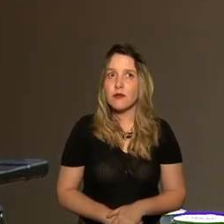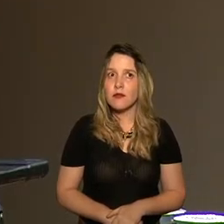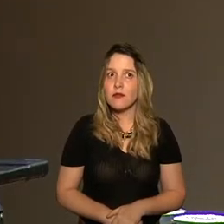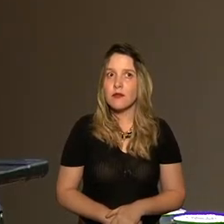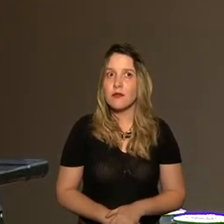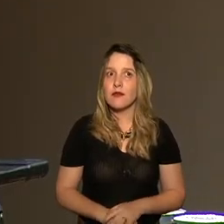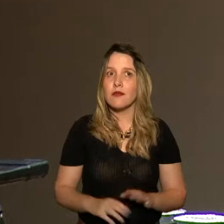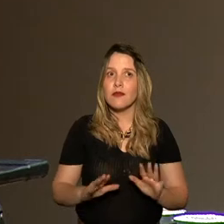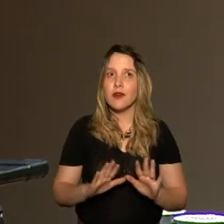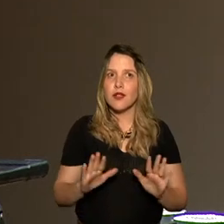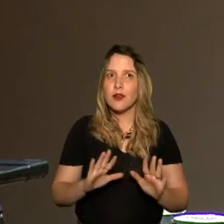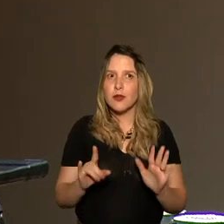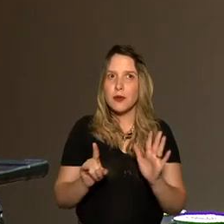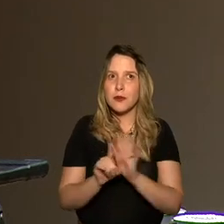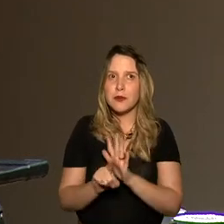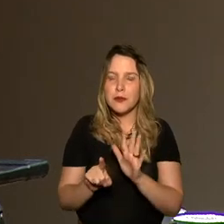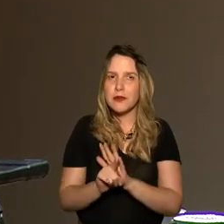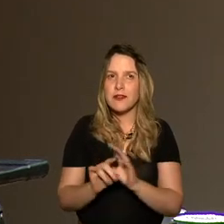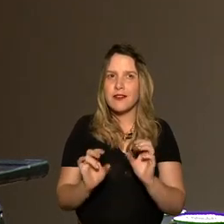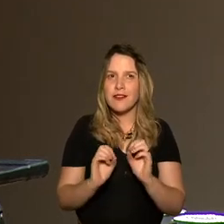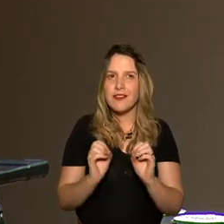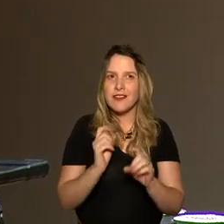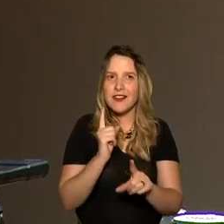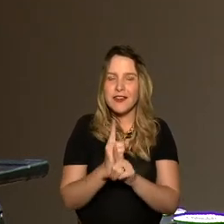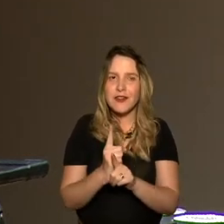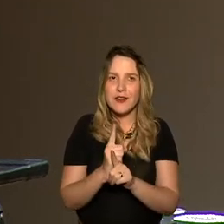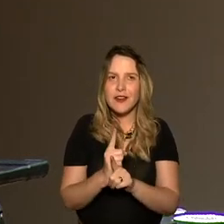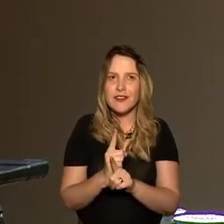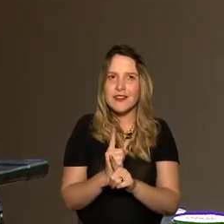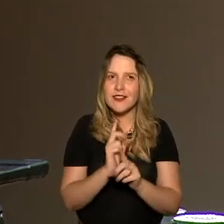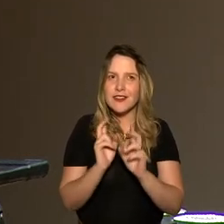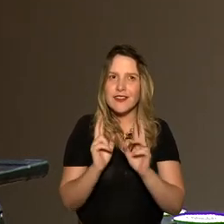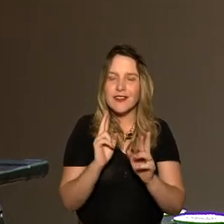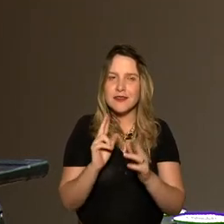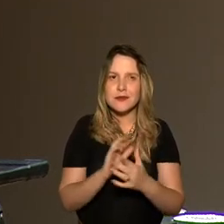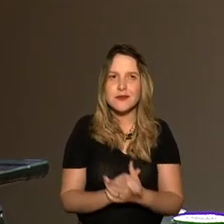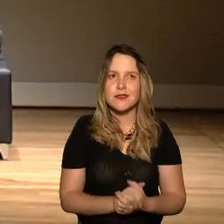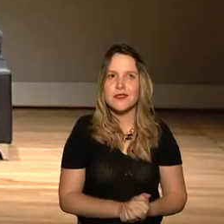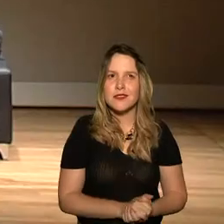não fui contemplado Essa foi a resposta